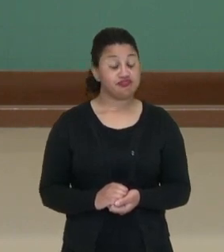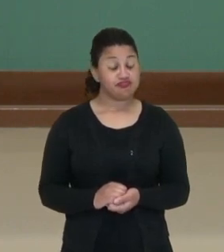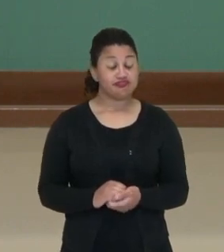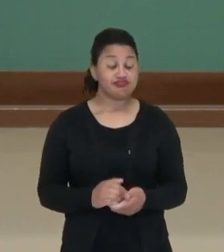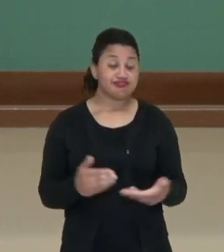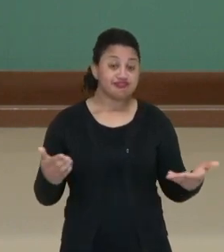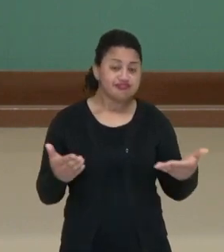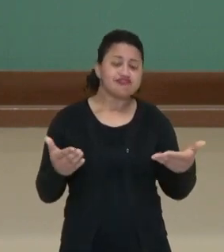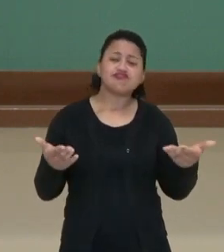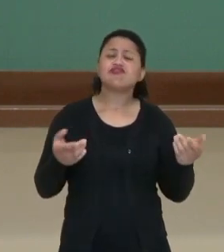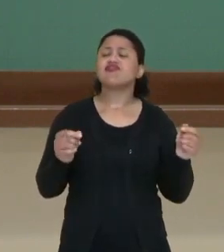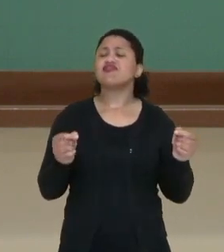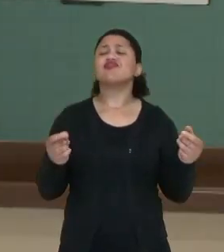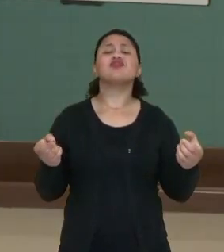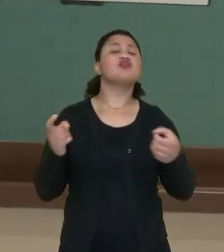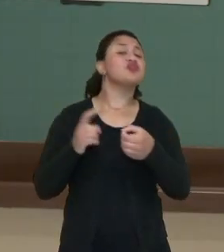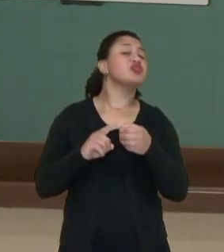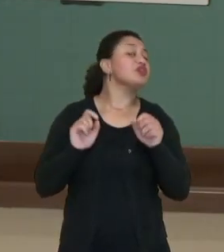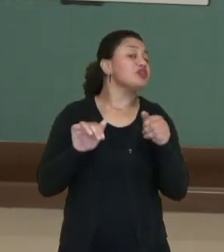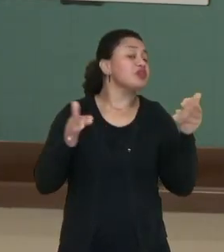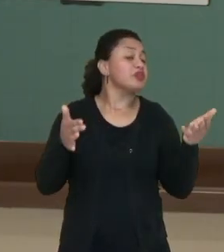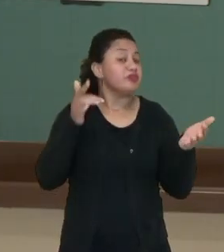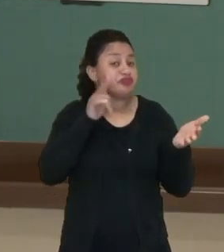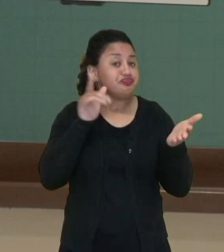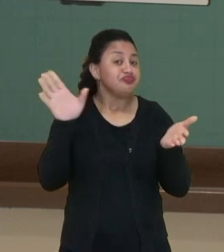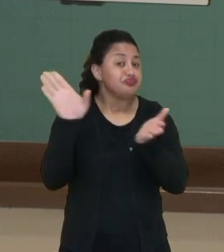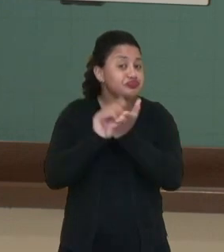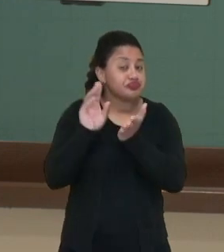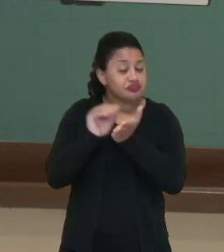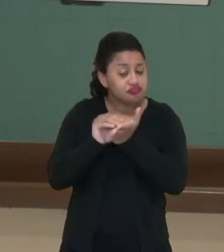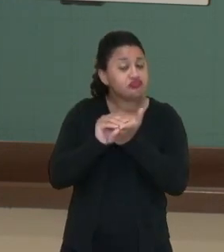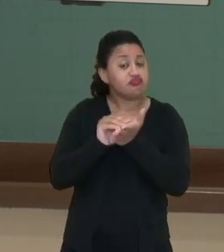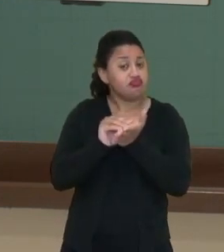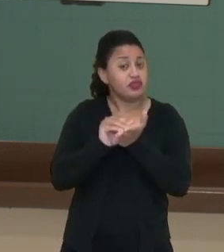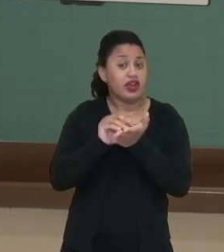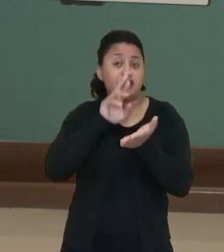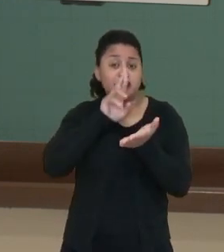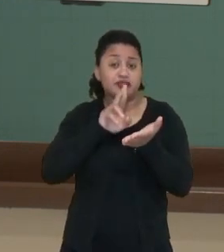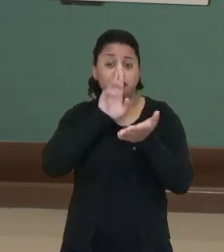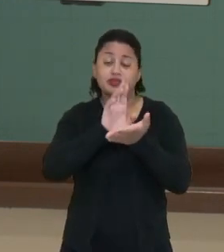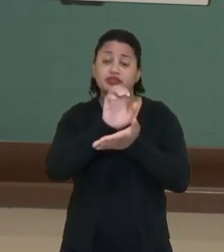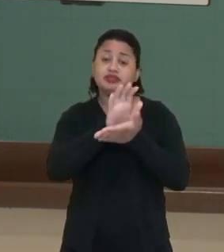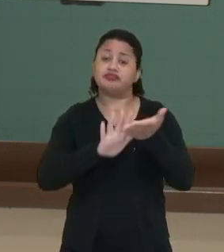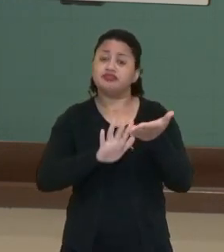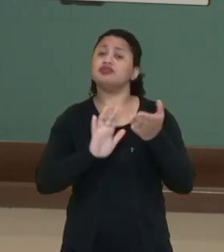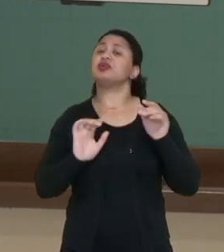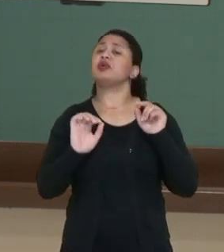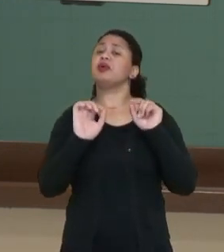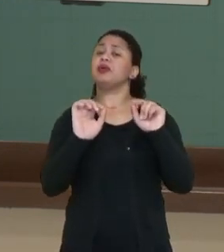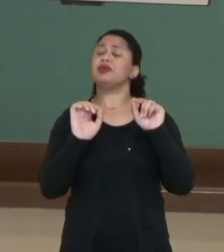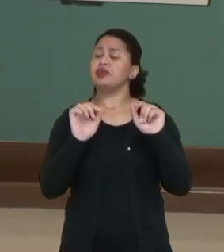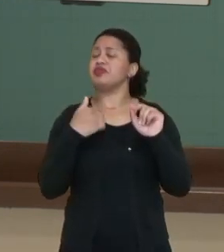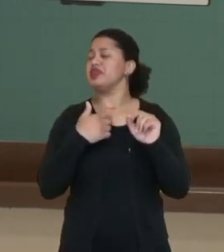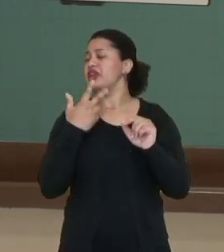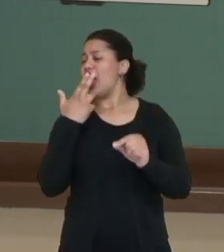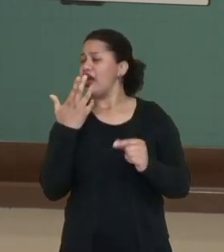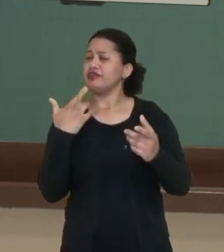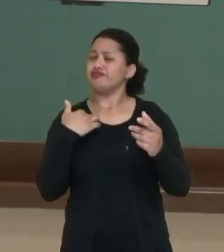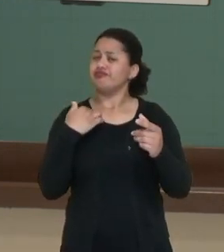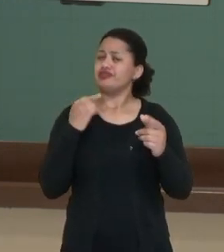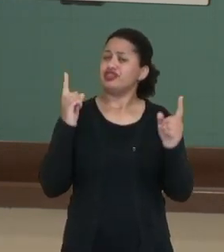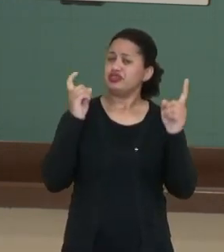Voltei curiosa. E aí? Anotou? Copiou essa atividade? E aí? O que você achou?